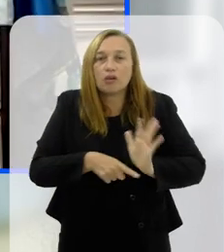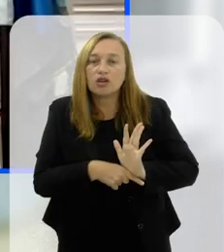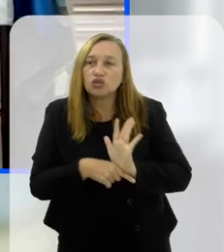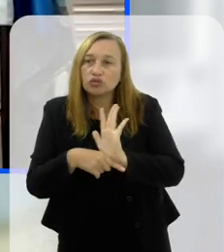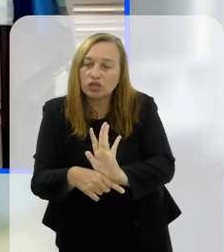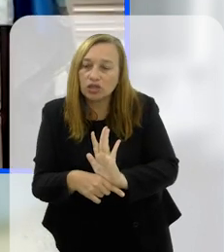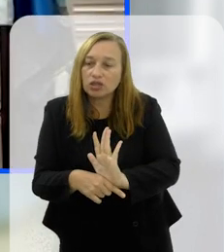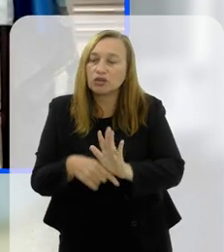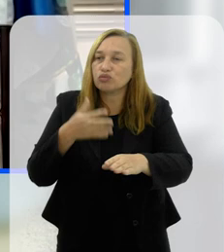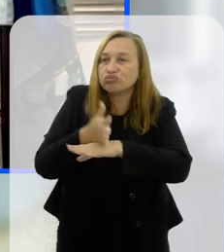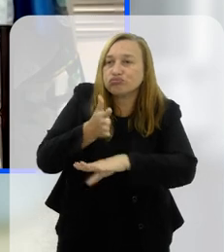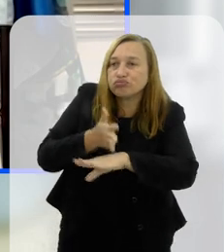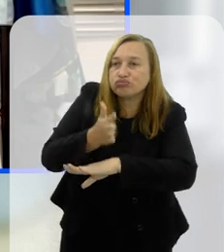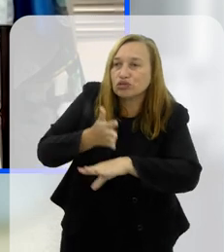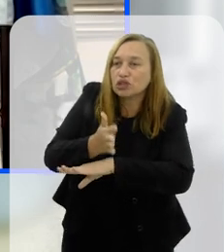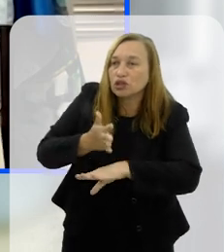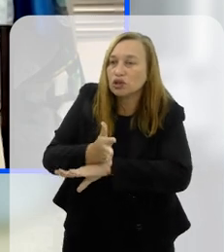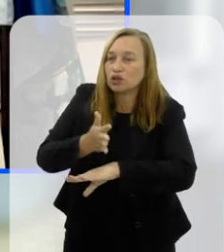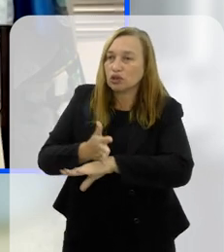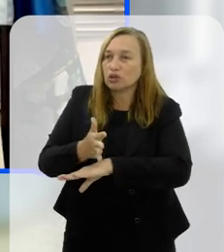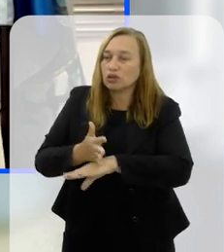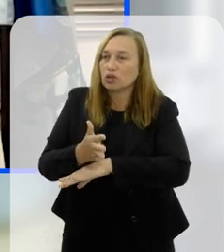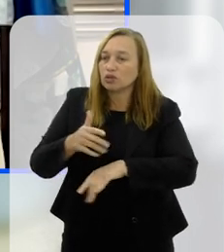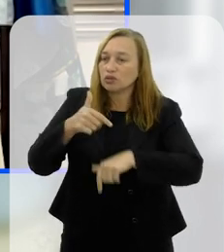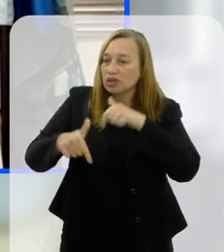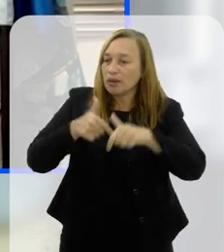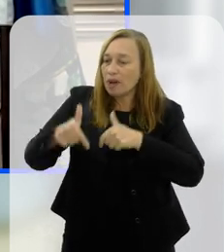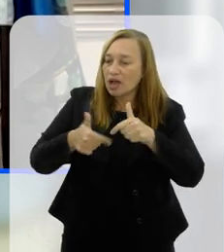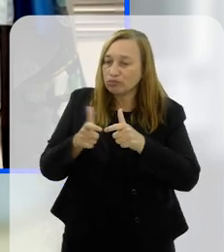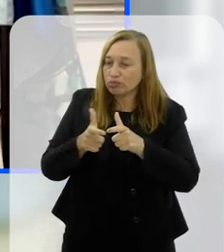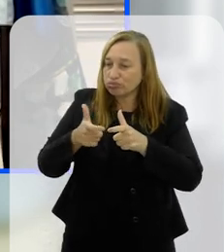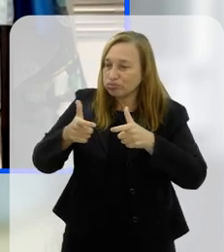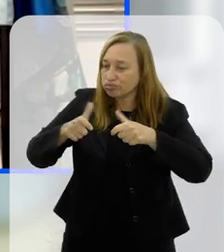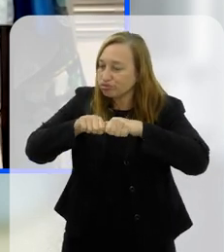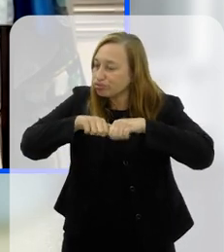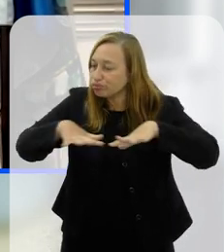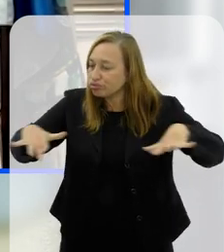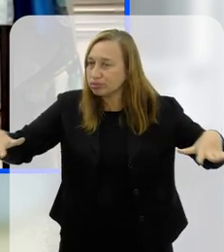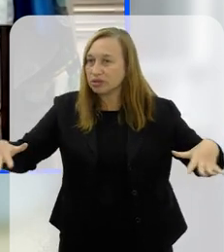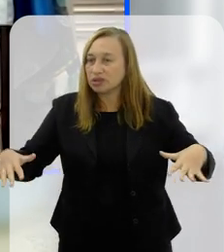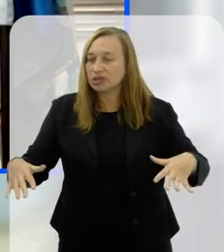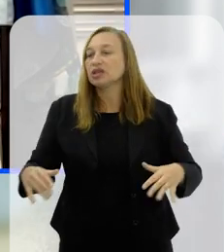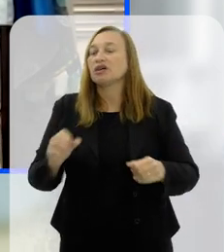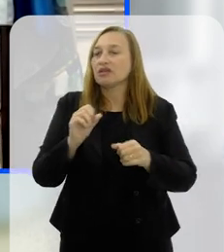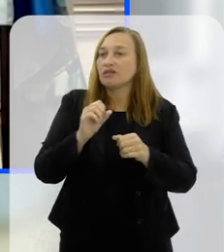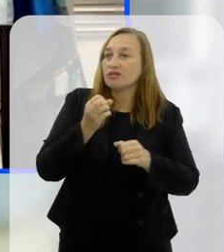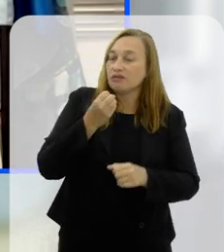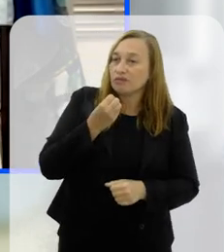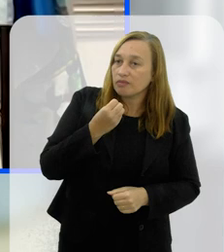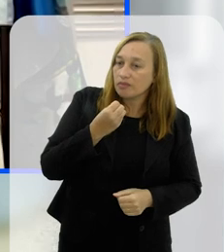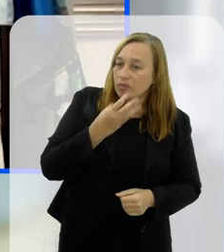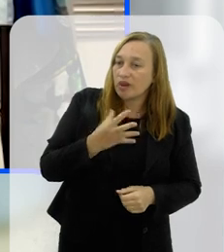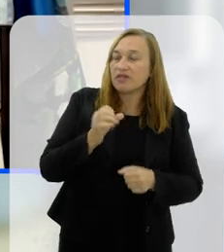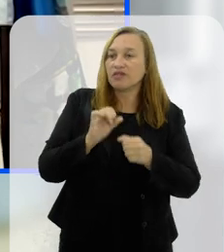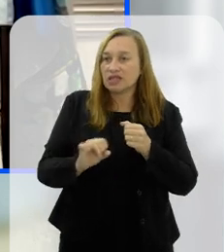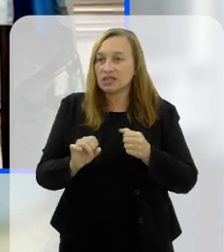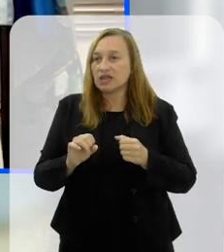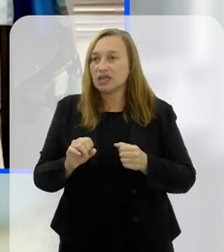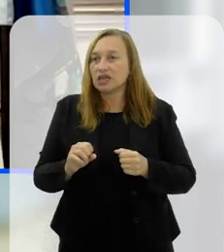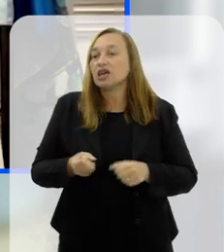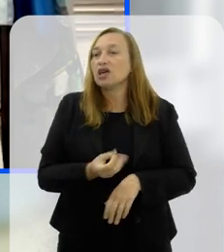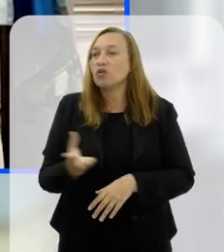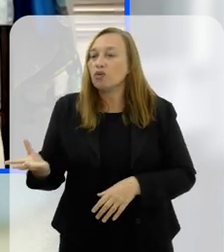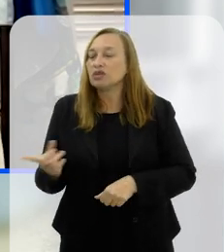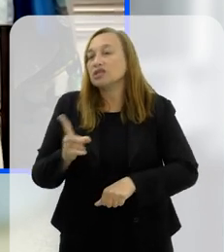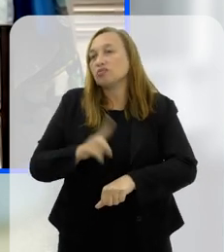ajudando participando e cada vez aumentando mais o trabalho é isso que a gente temos que fazer fazer o bem enquanto a gente está